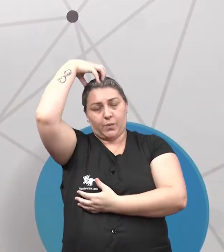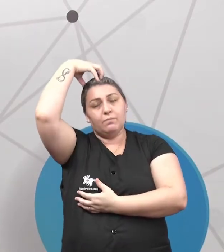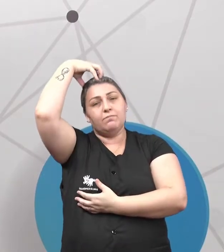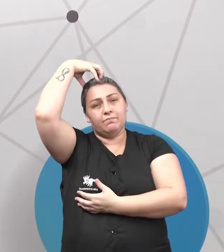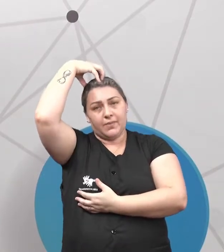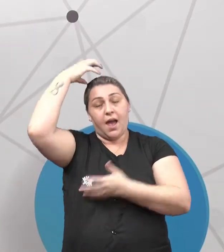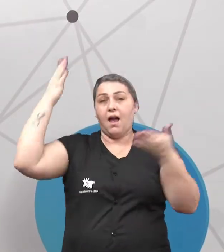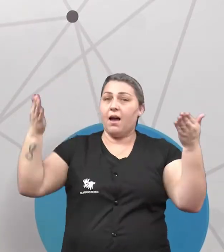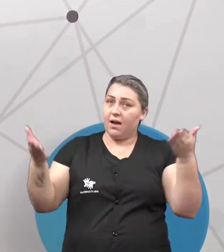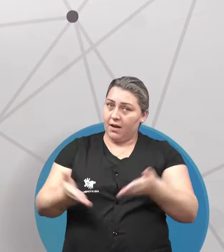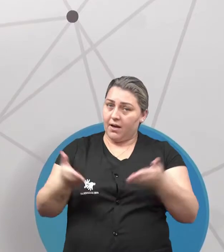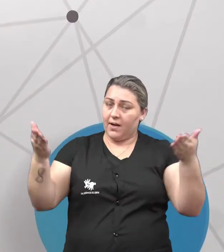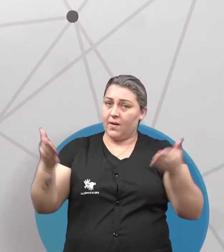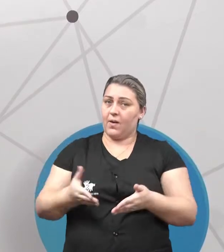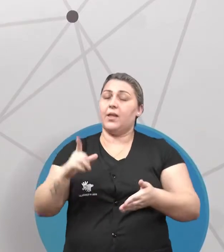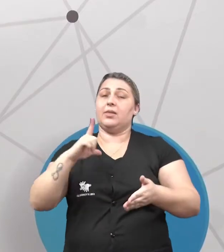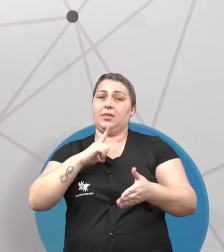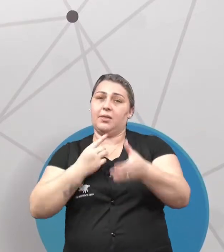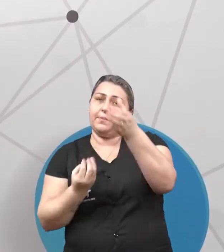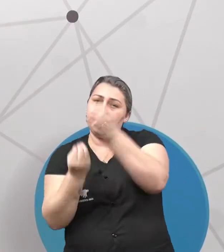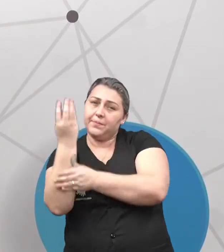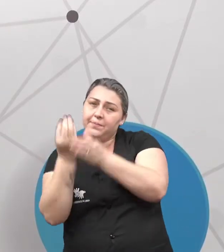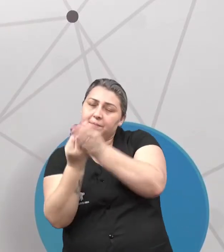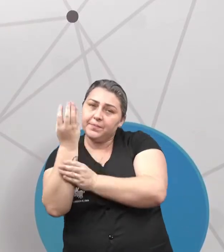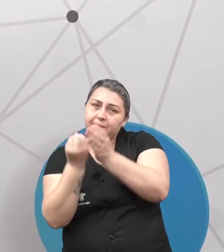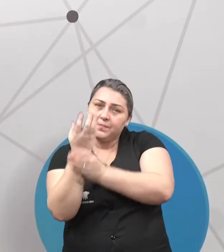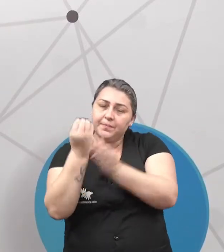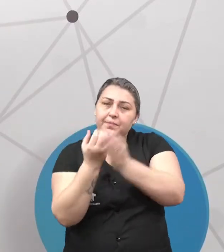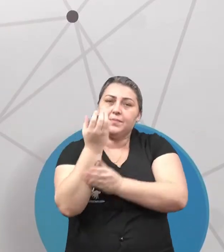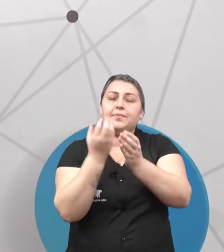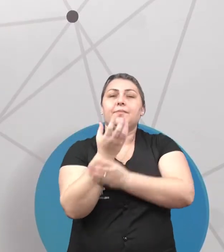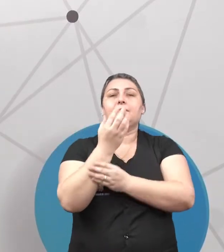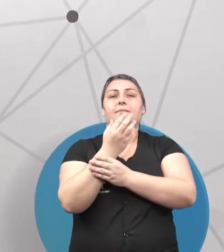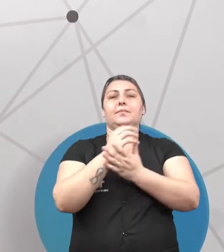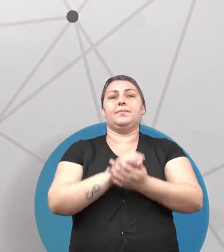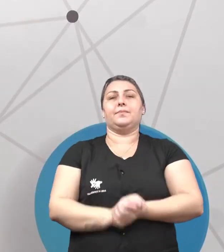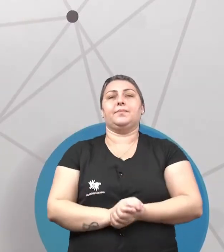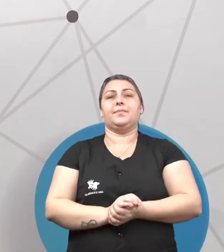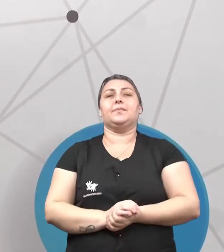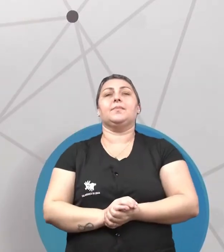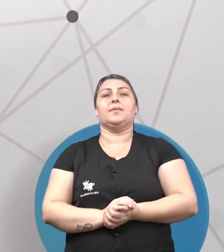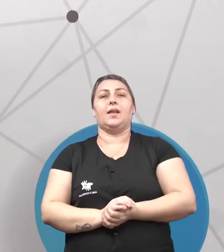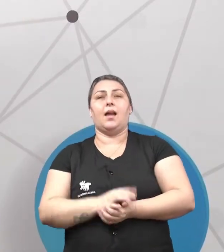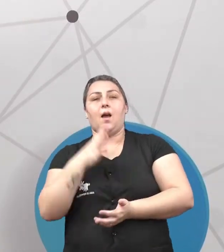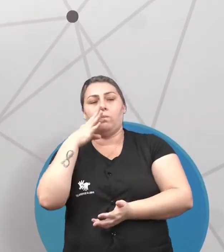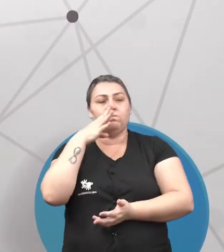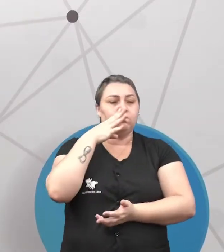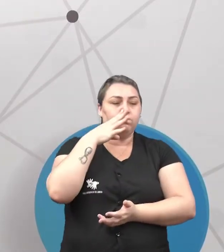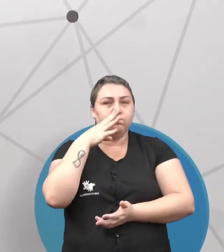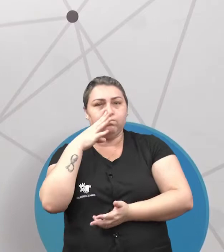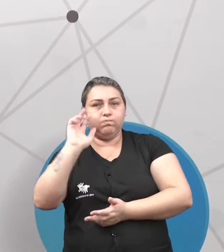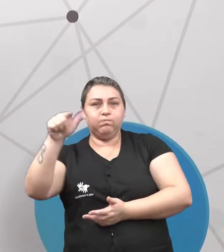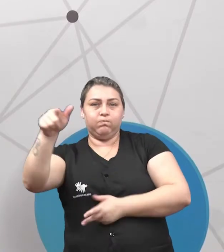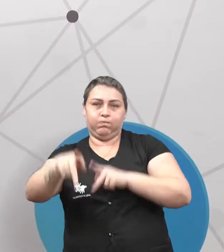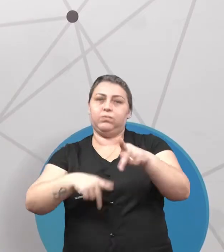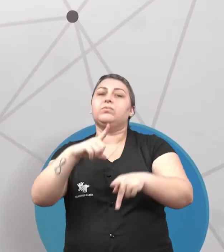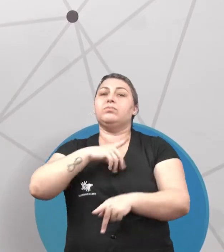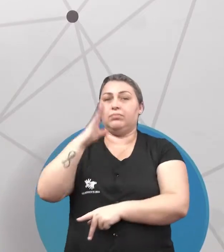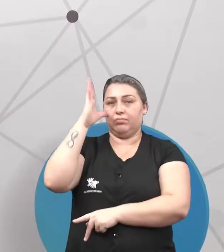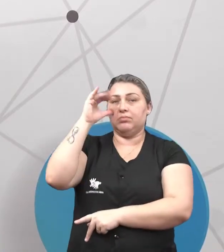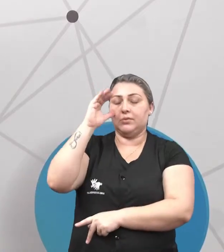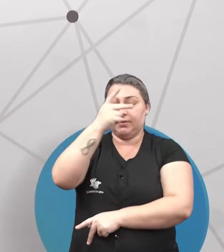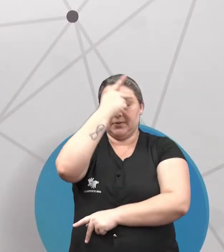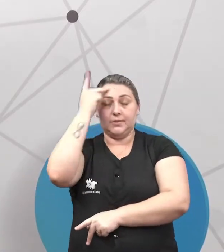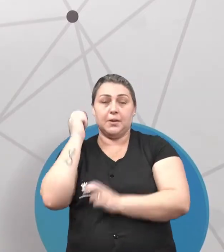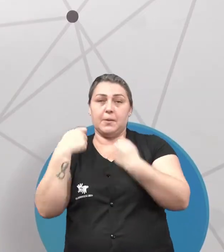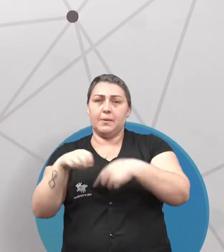rei agora, como está tendo produção, né? A área é uma área assim que é almejada por outros povos, as pessoas elas